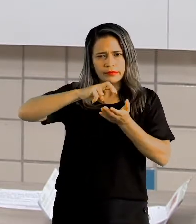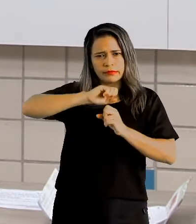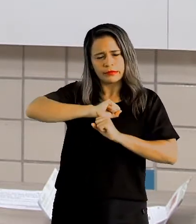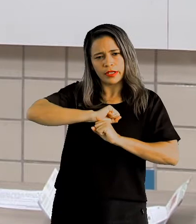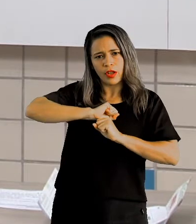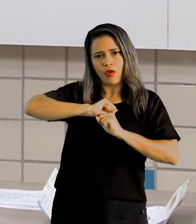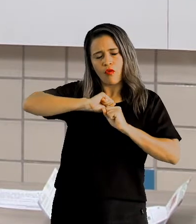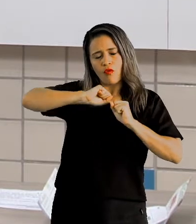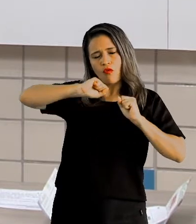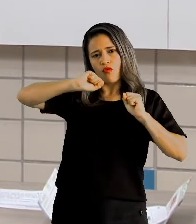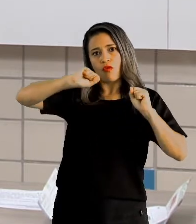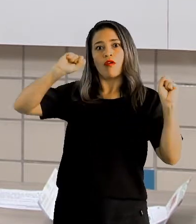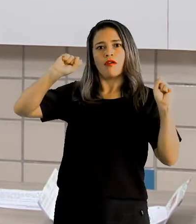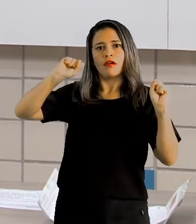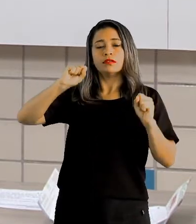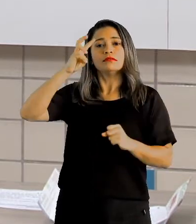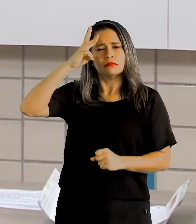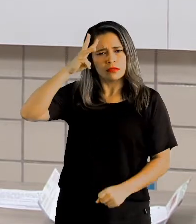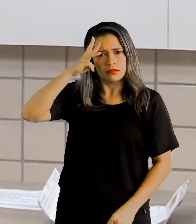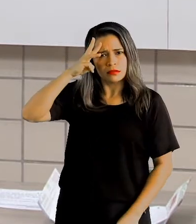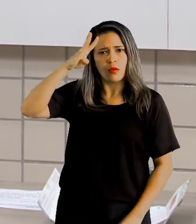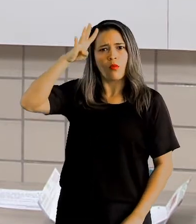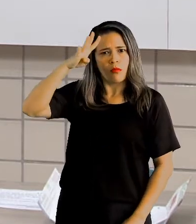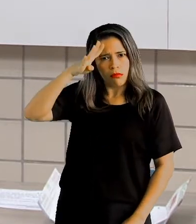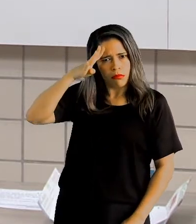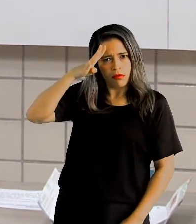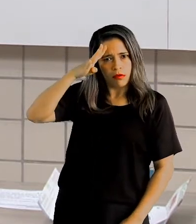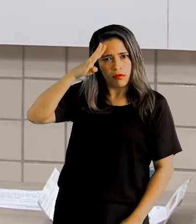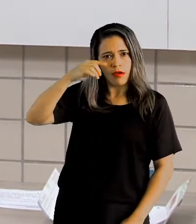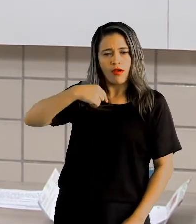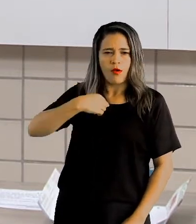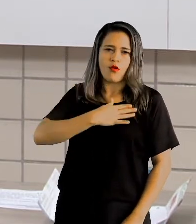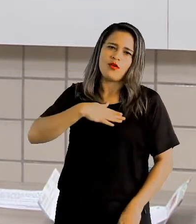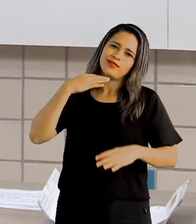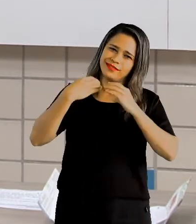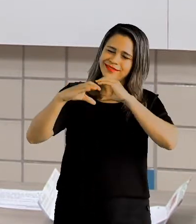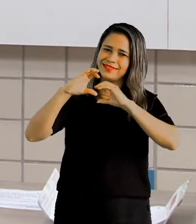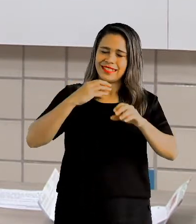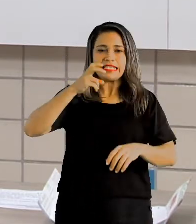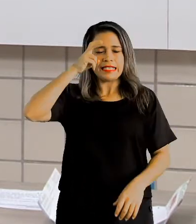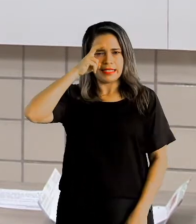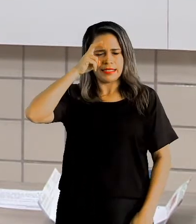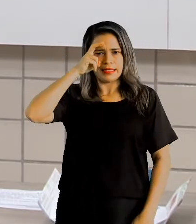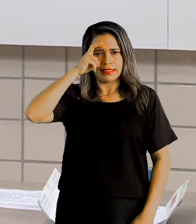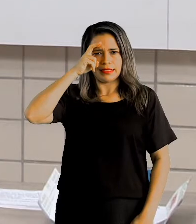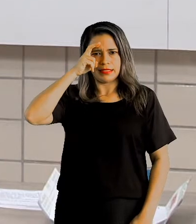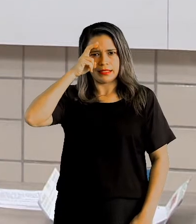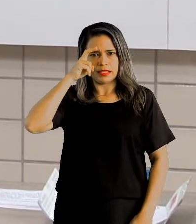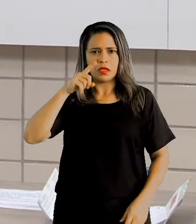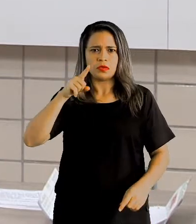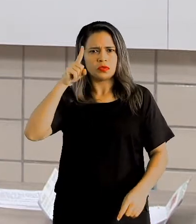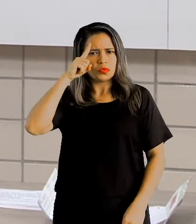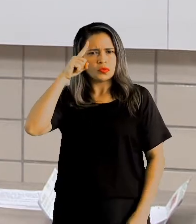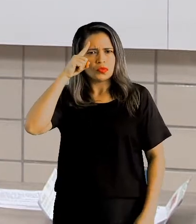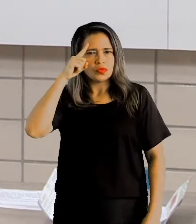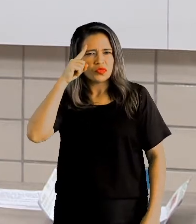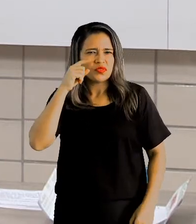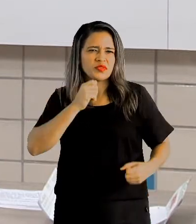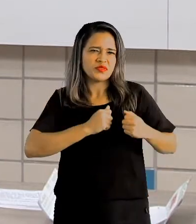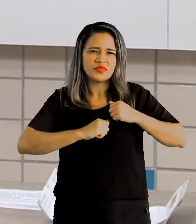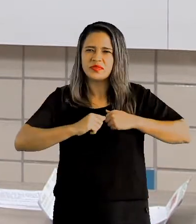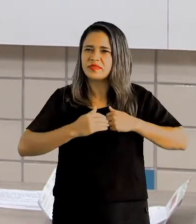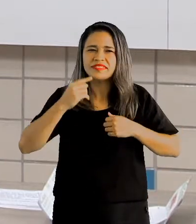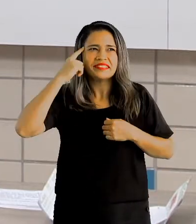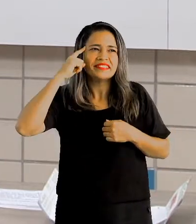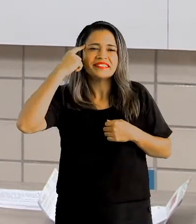vou me acordar. Terça-feira, quarta-feira, eu gosto de cantar. Quinta-feira, tantos dias para